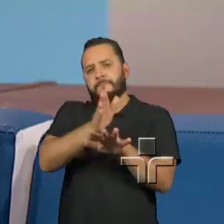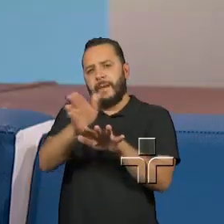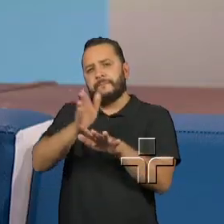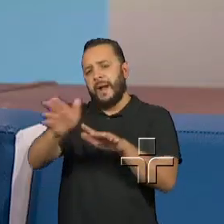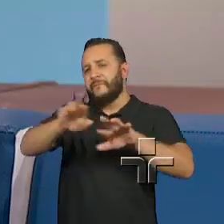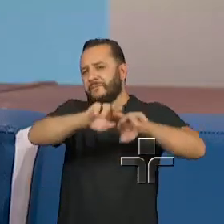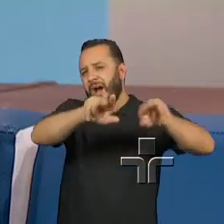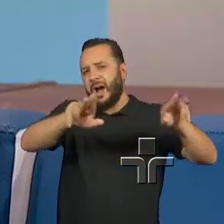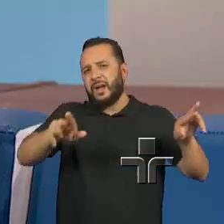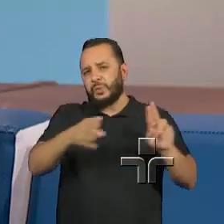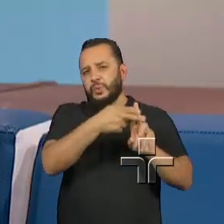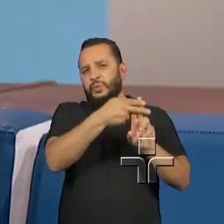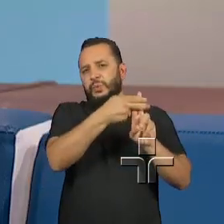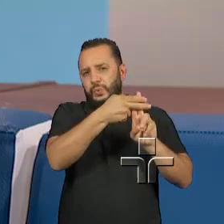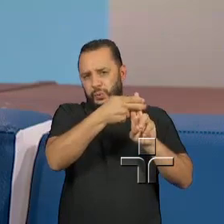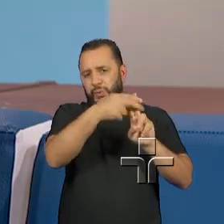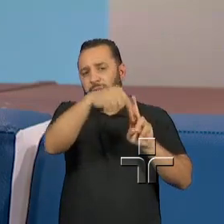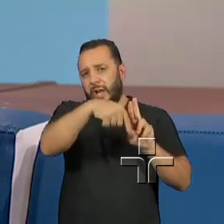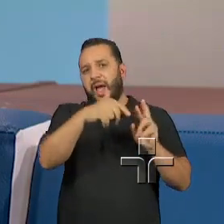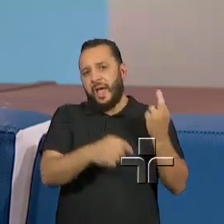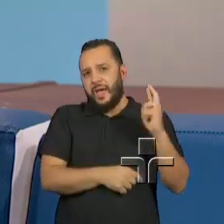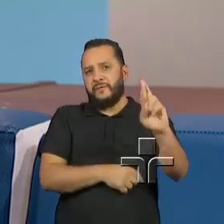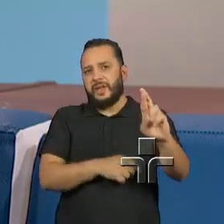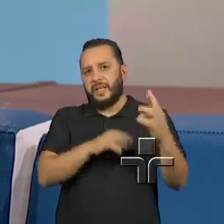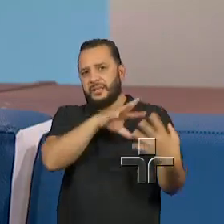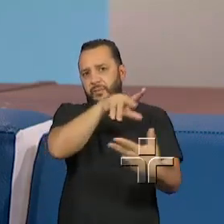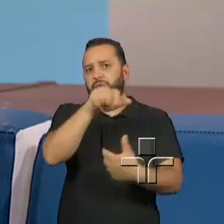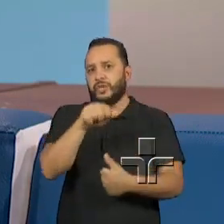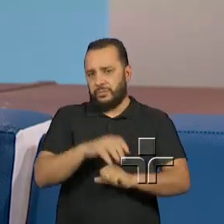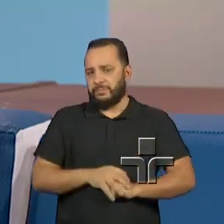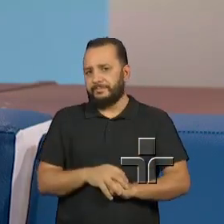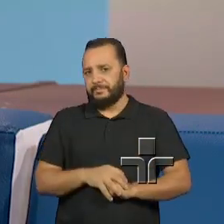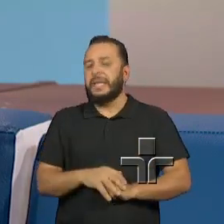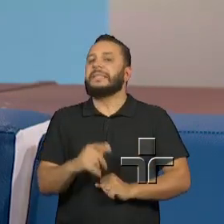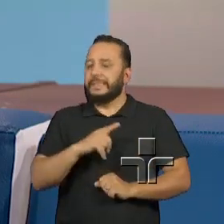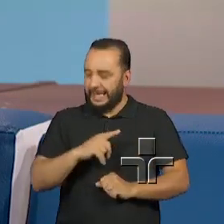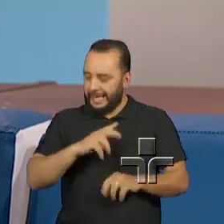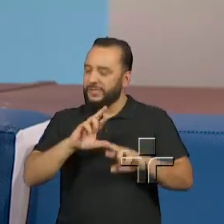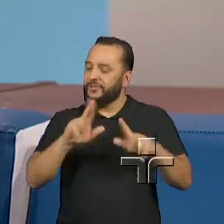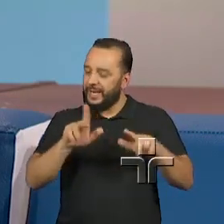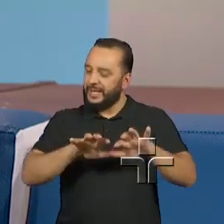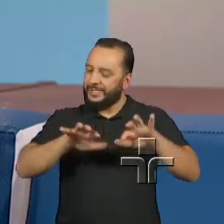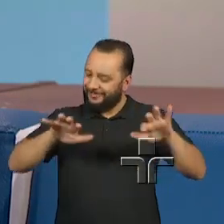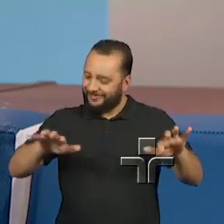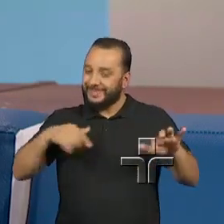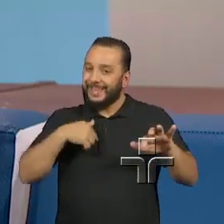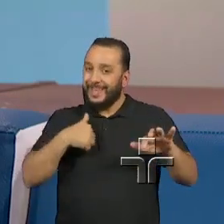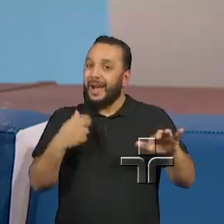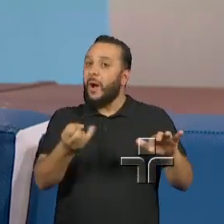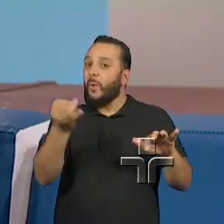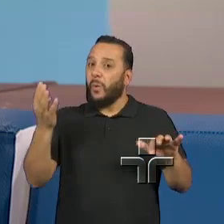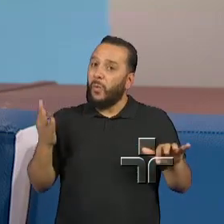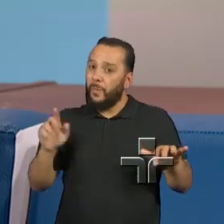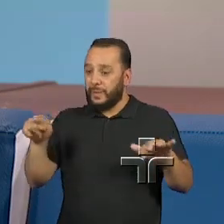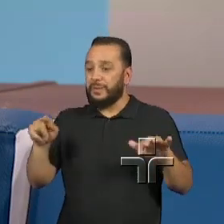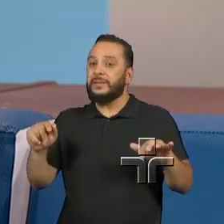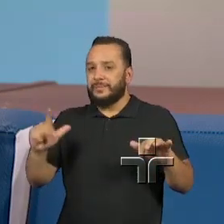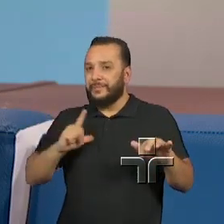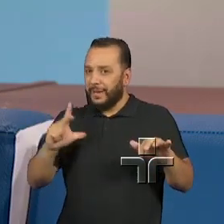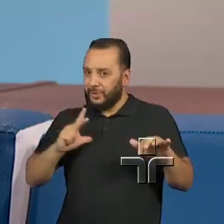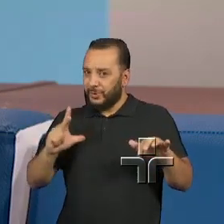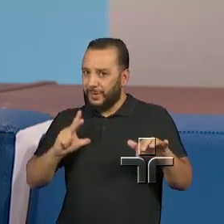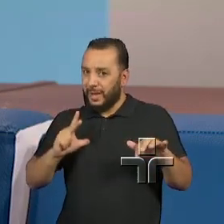sistema público. Uhum. Já é referência mundial. Mas sim, tem diferença. Tem algumas vacinas que a mesma vacina pode